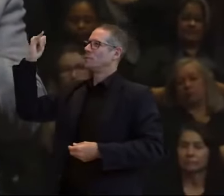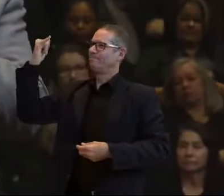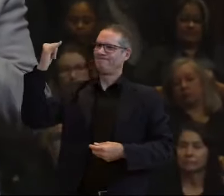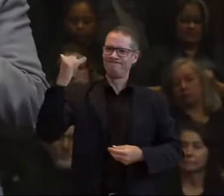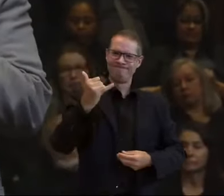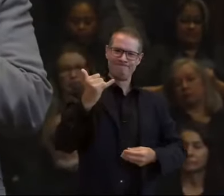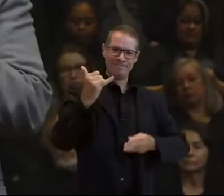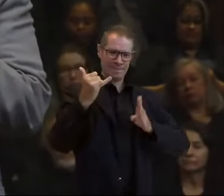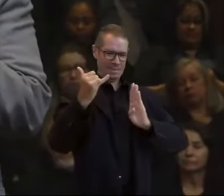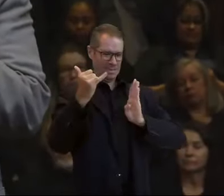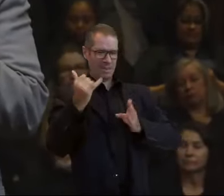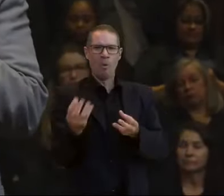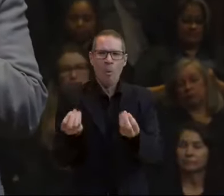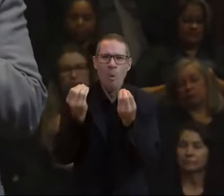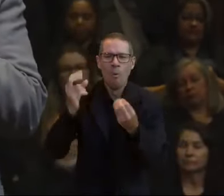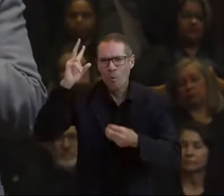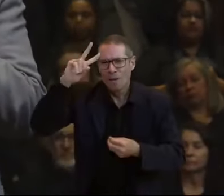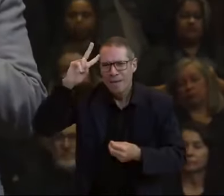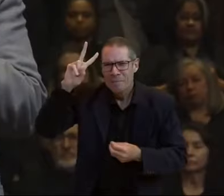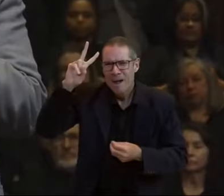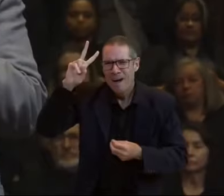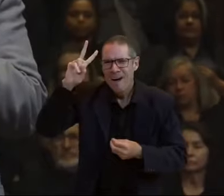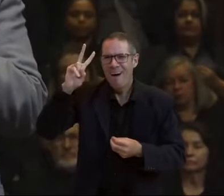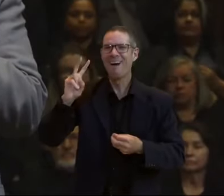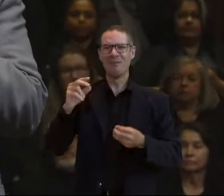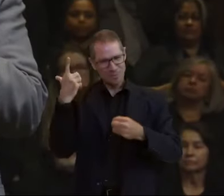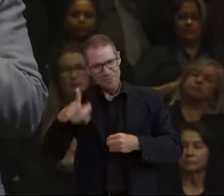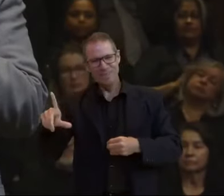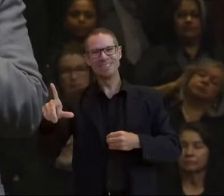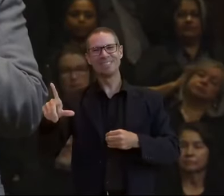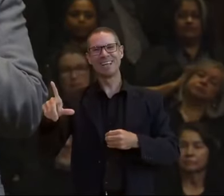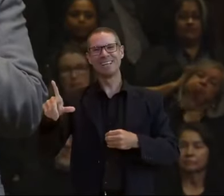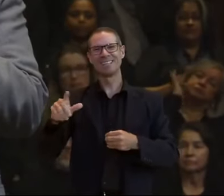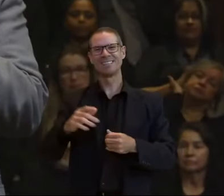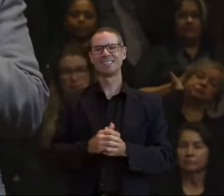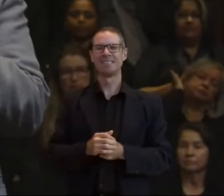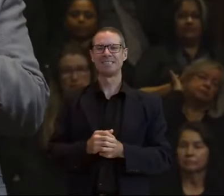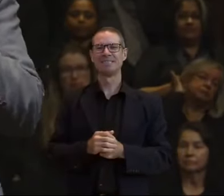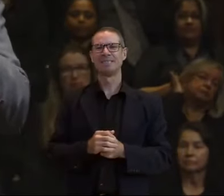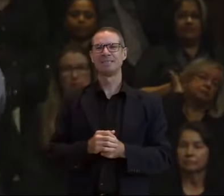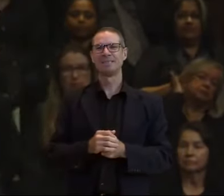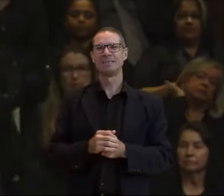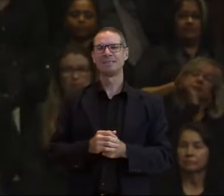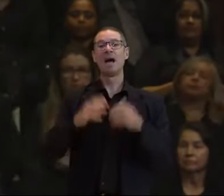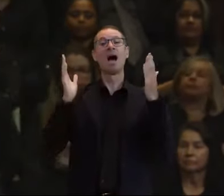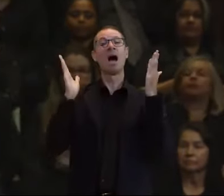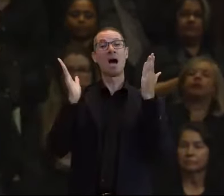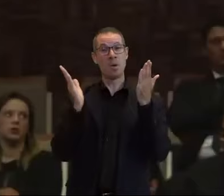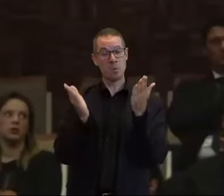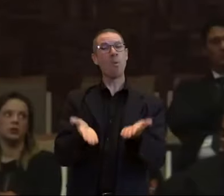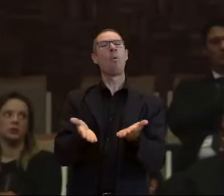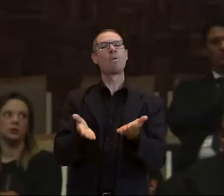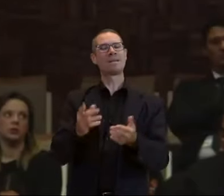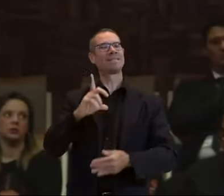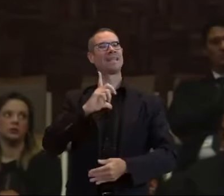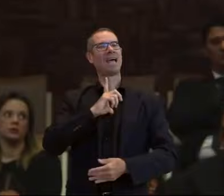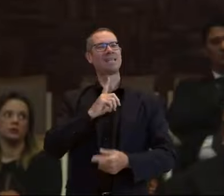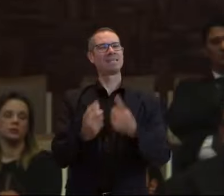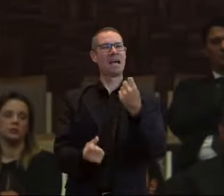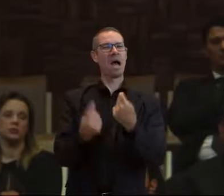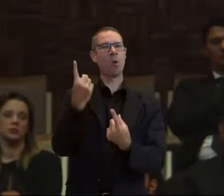seu coração? Você consegue lembrar disso? Consegue? Tá? Então agora você tem